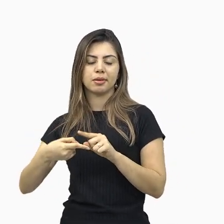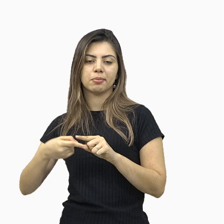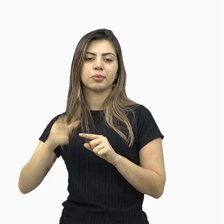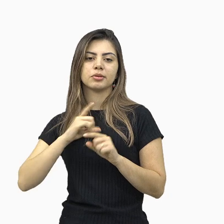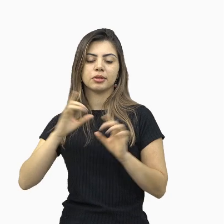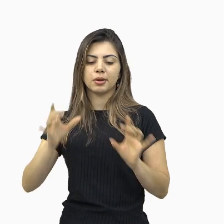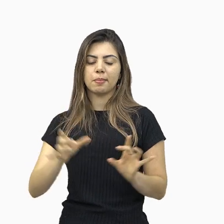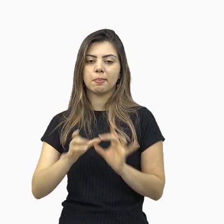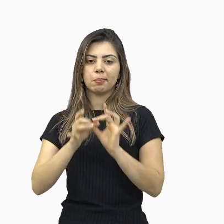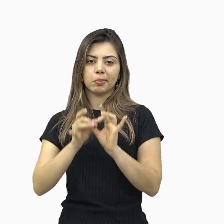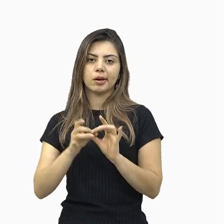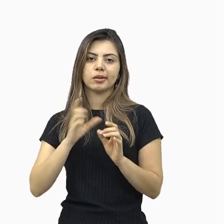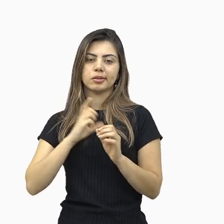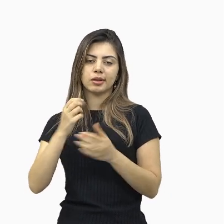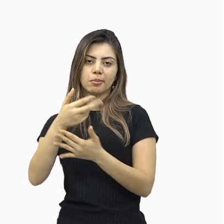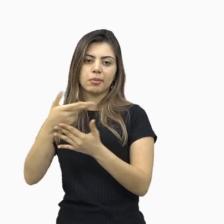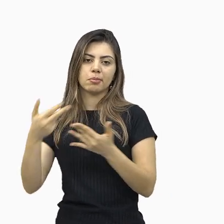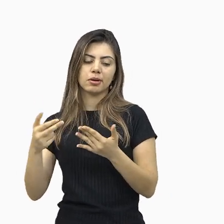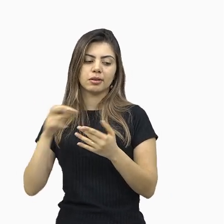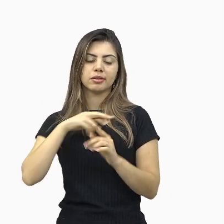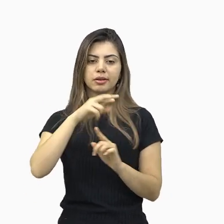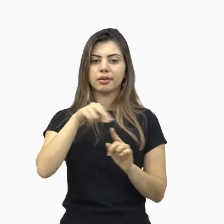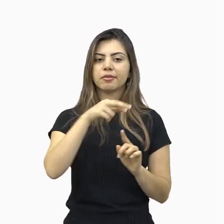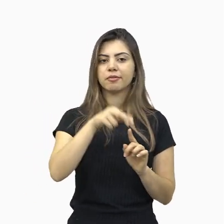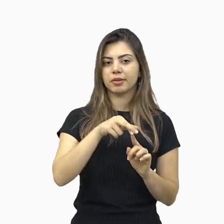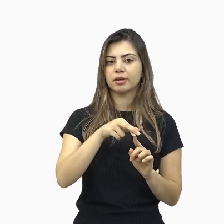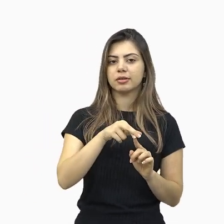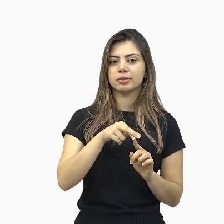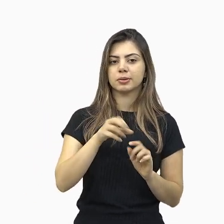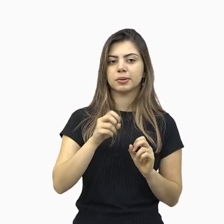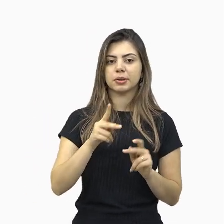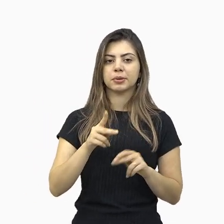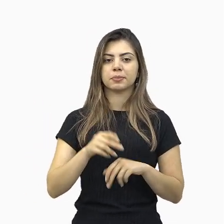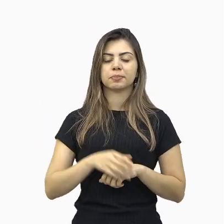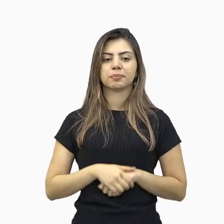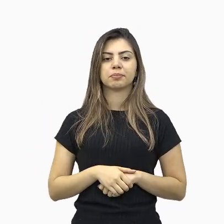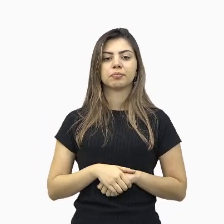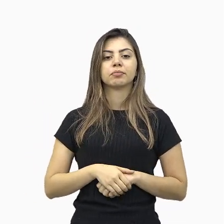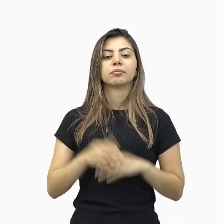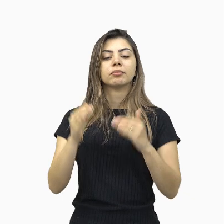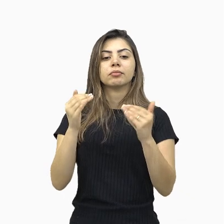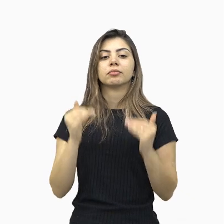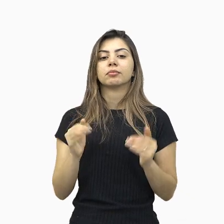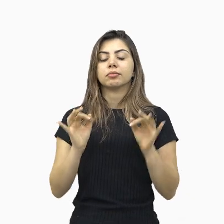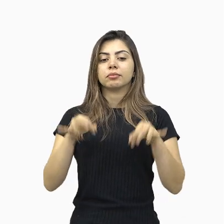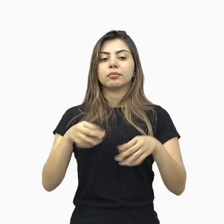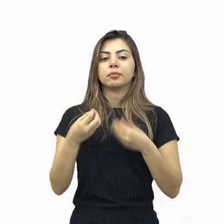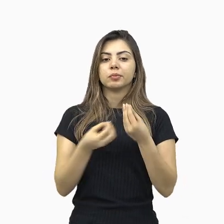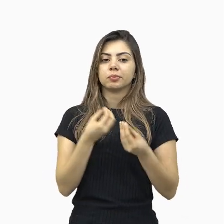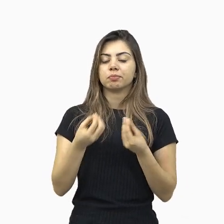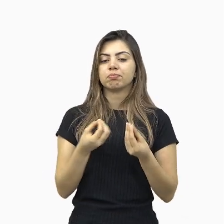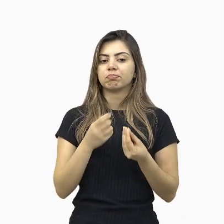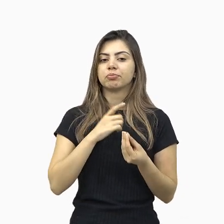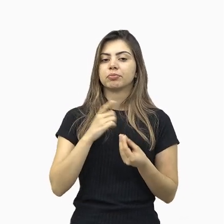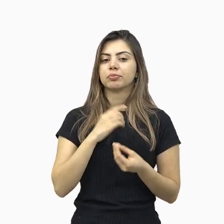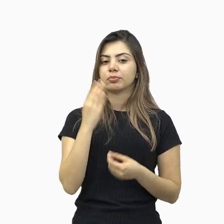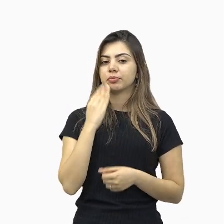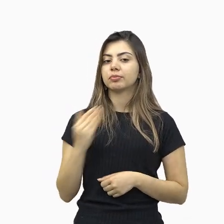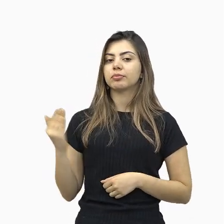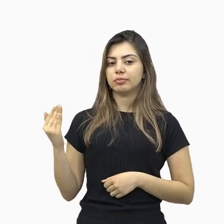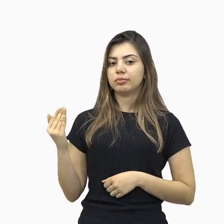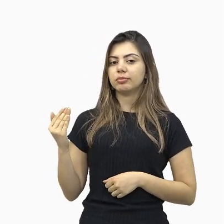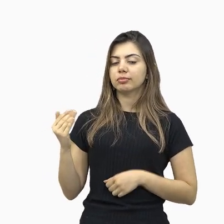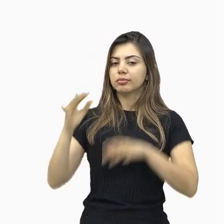sujeito aqui, que é o adjetivo, nesse caso, heavy animal. E por último eu tenho first lion, qualidade,